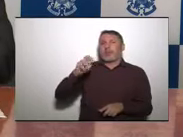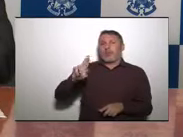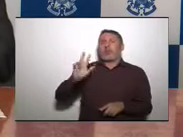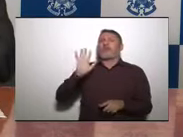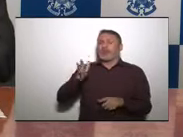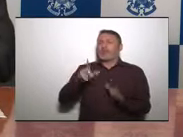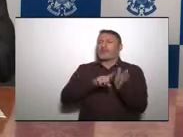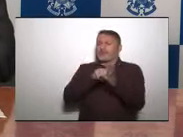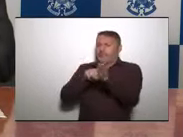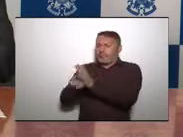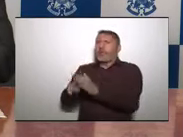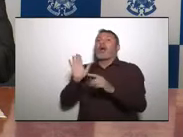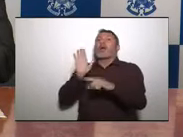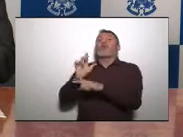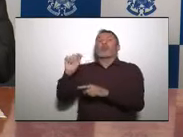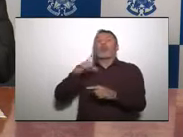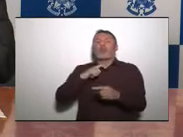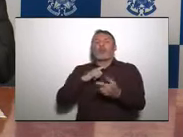né, orientando o